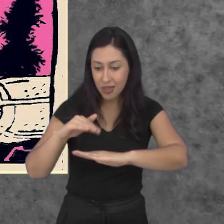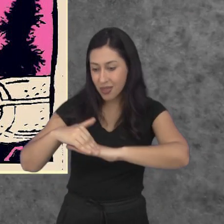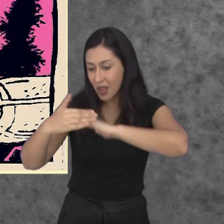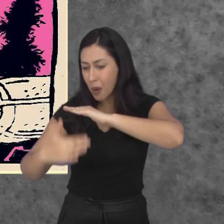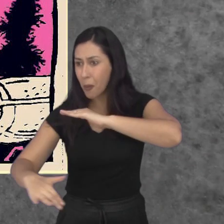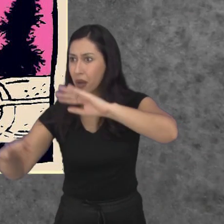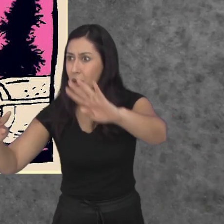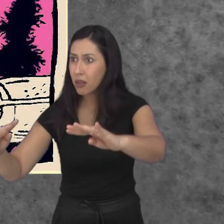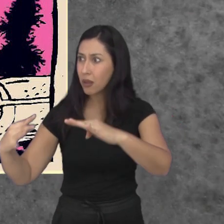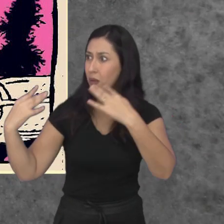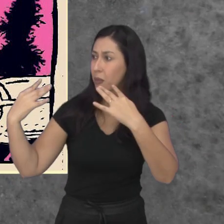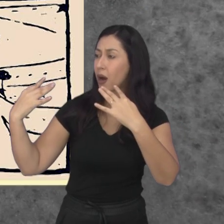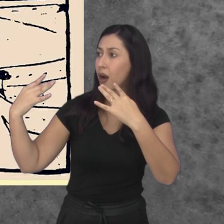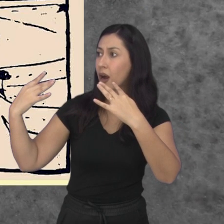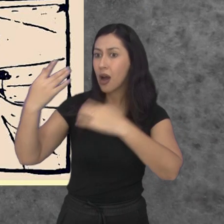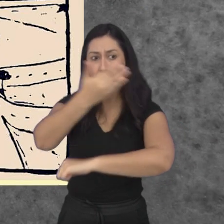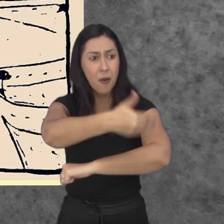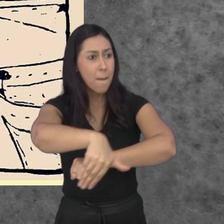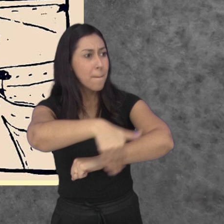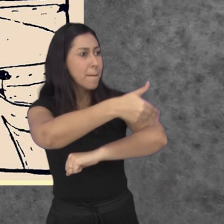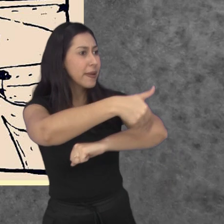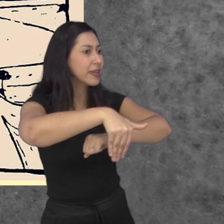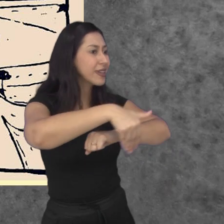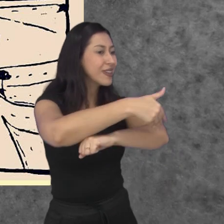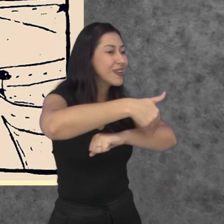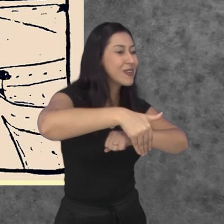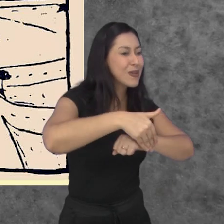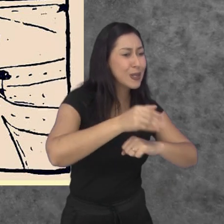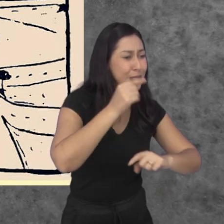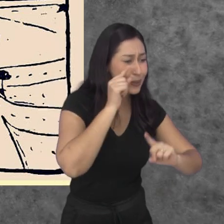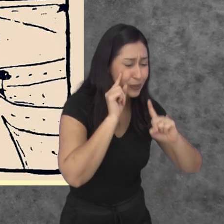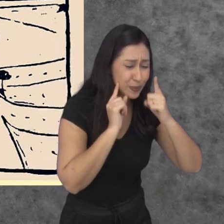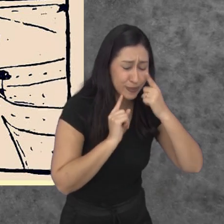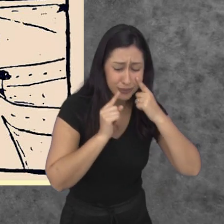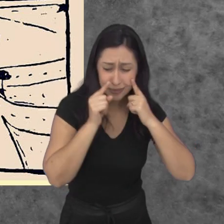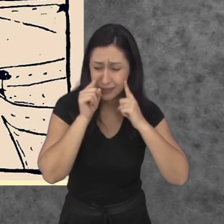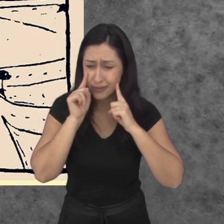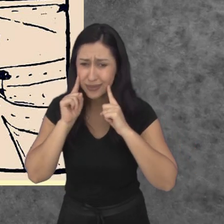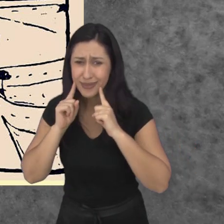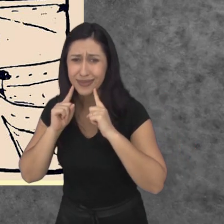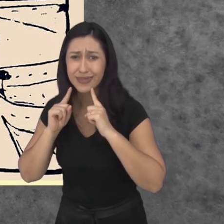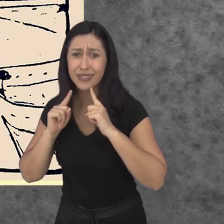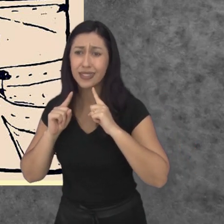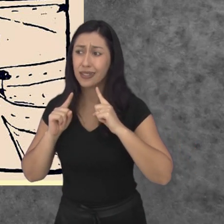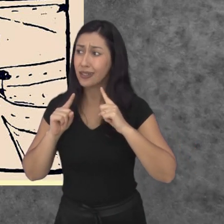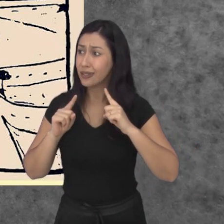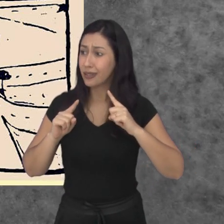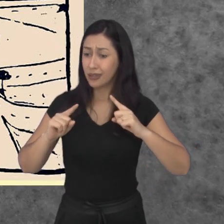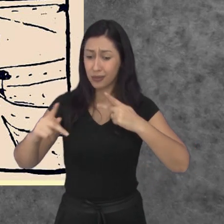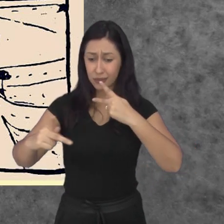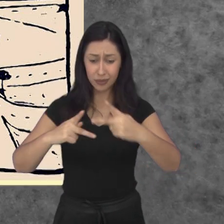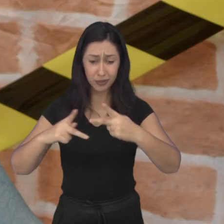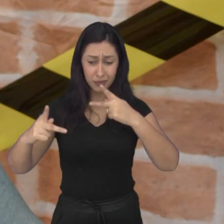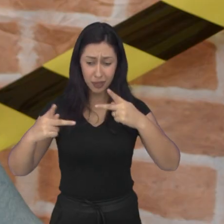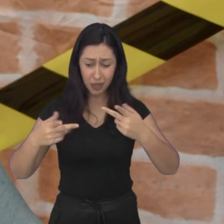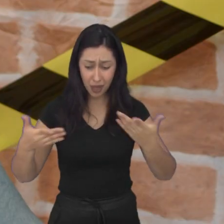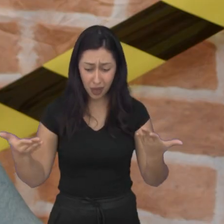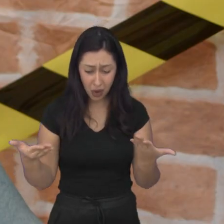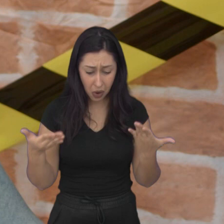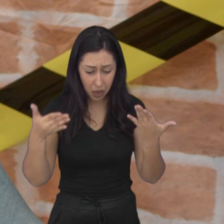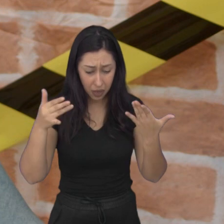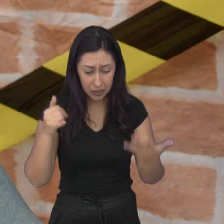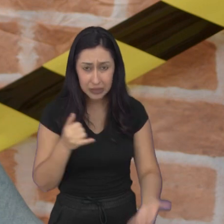do banhado vos ouvistes, pelas ruas que desembocam na Andrômeda chorei e inundei São José dos Tristes. Que